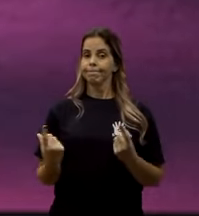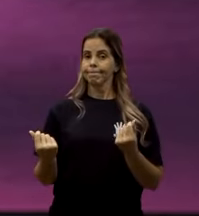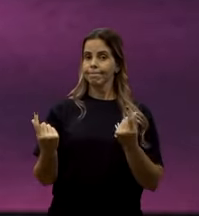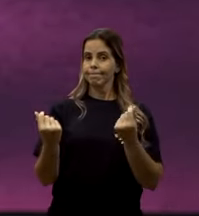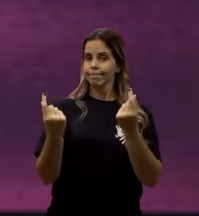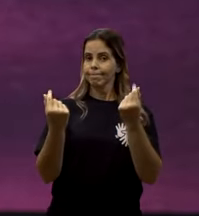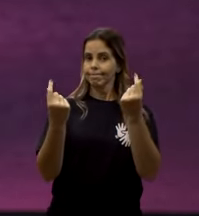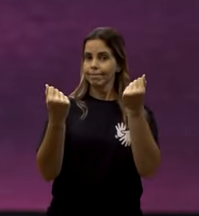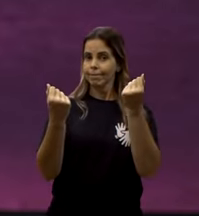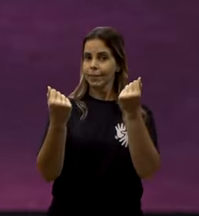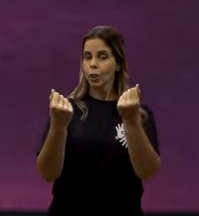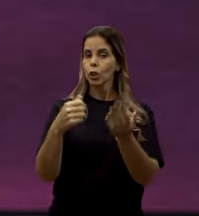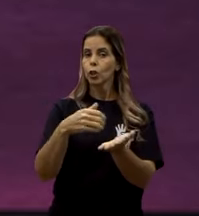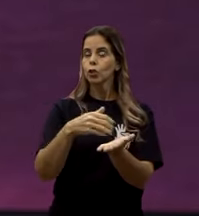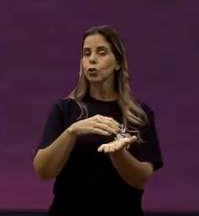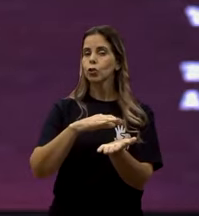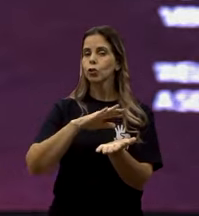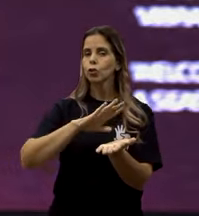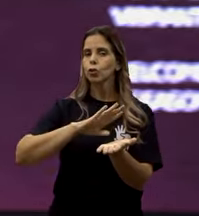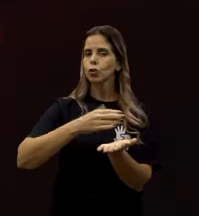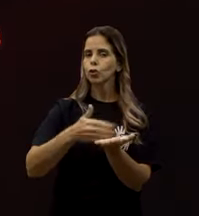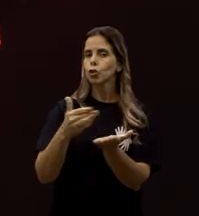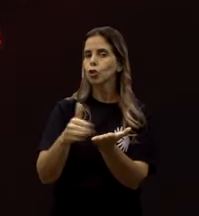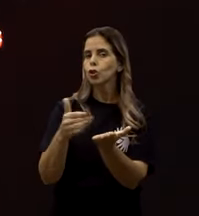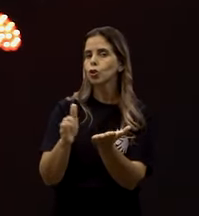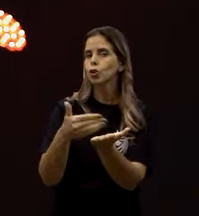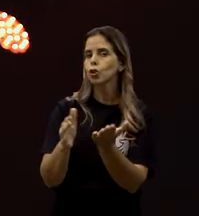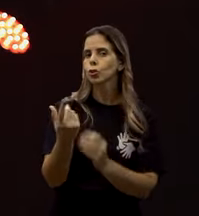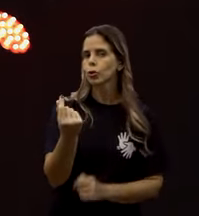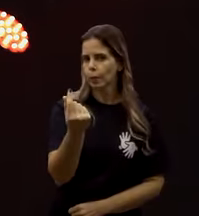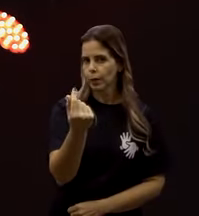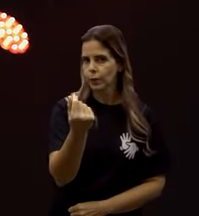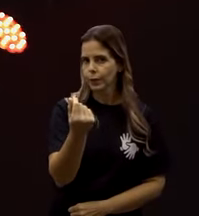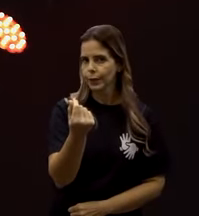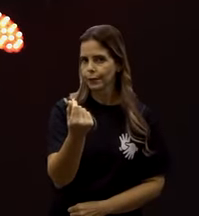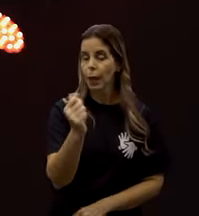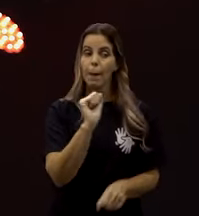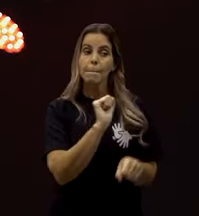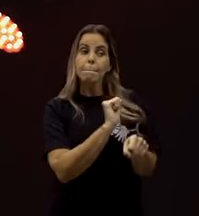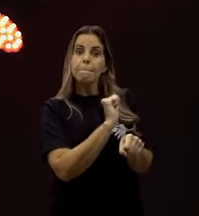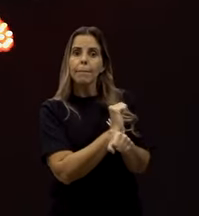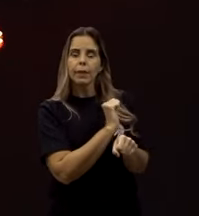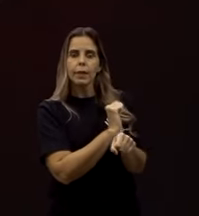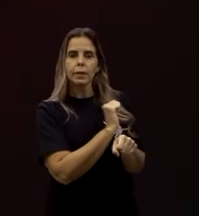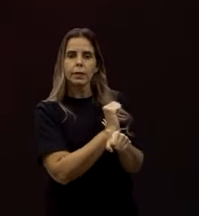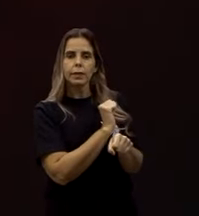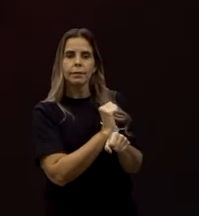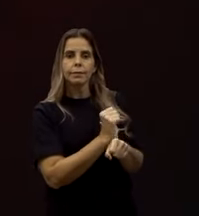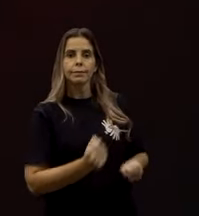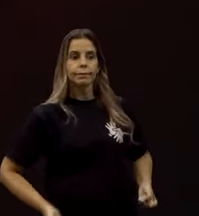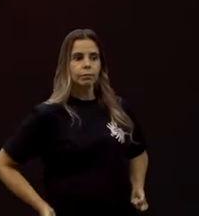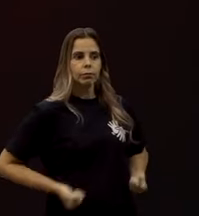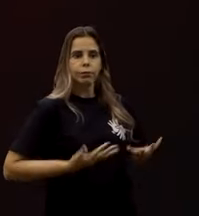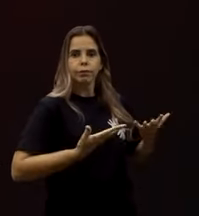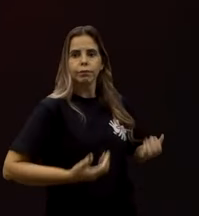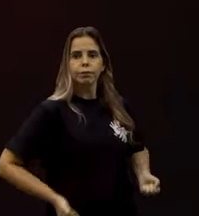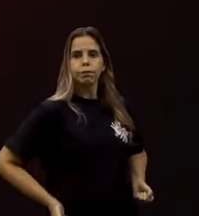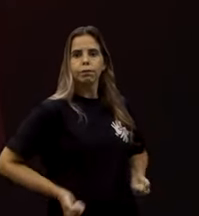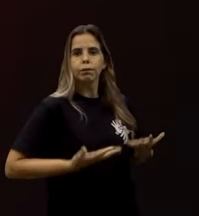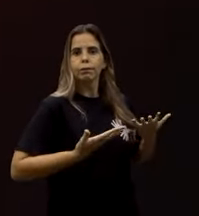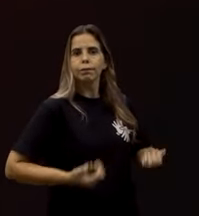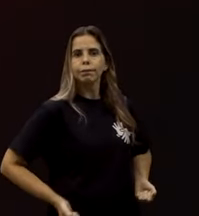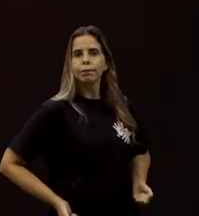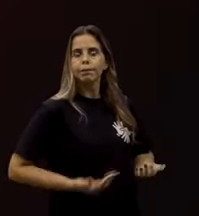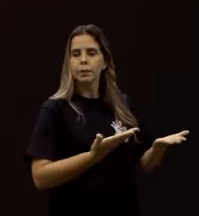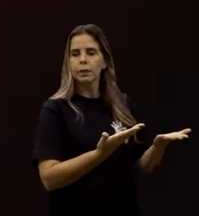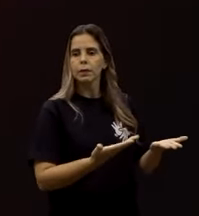menos com porcaria vai ver o tanto de você já teve a curiosidade de pegar no final do mês ver o que que você gastou o tanto de coisa que você gastou você